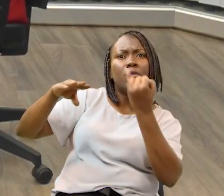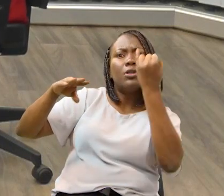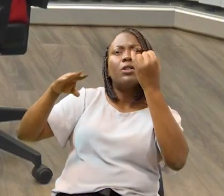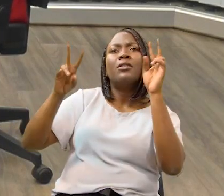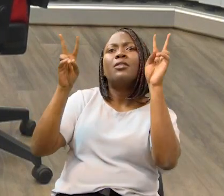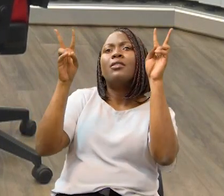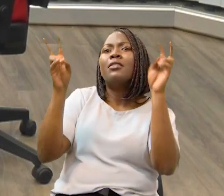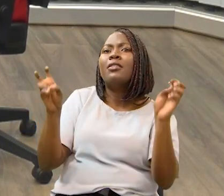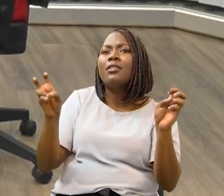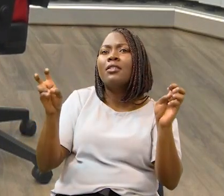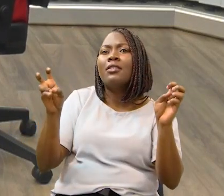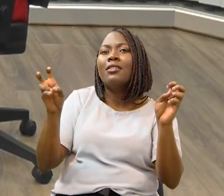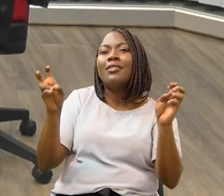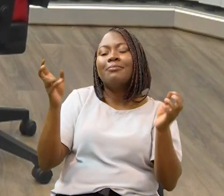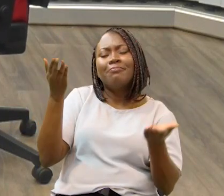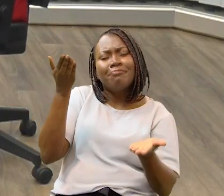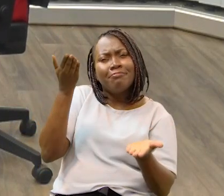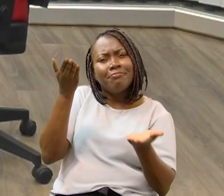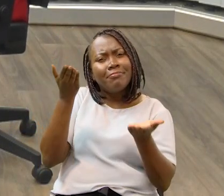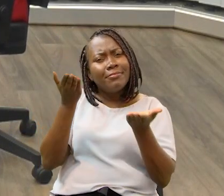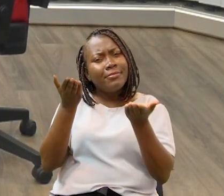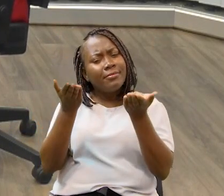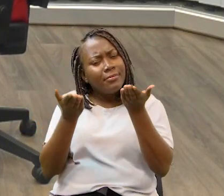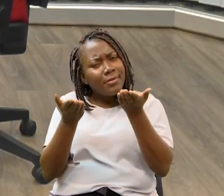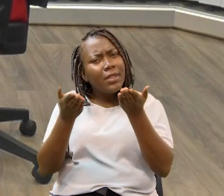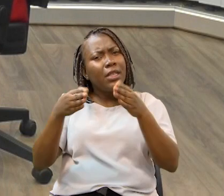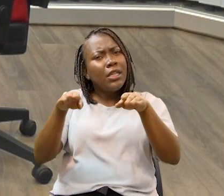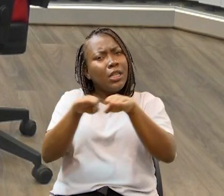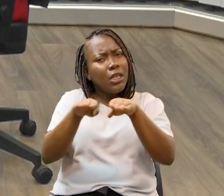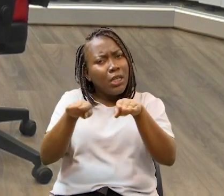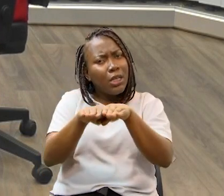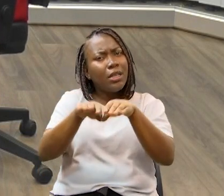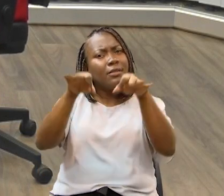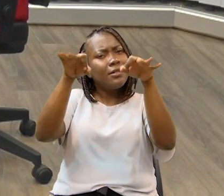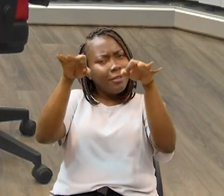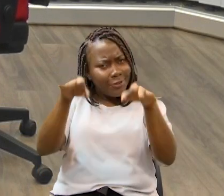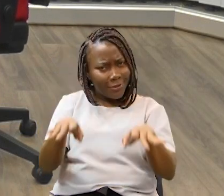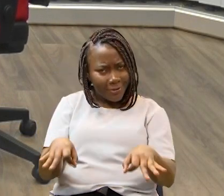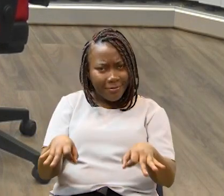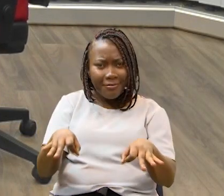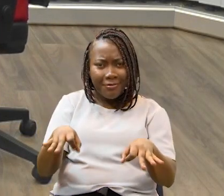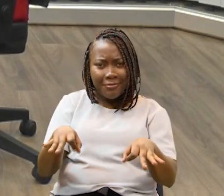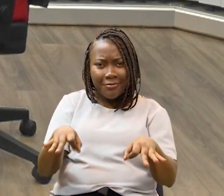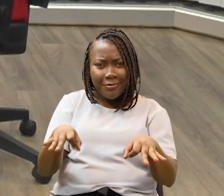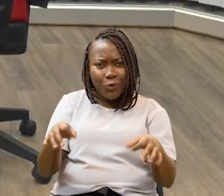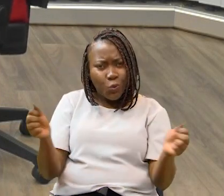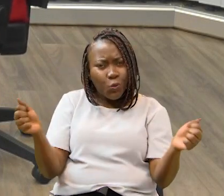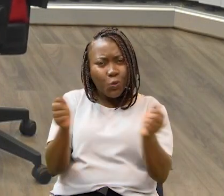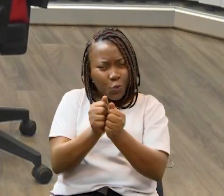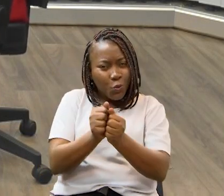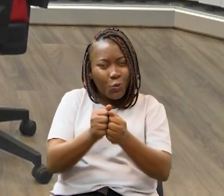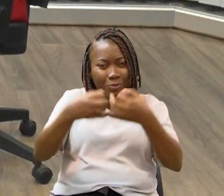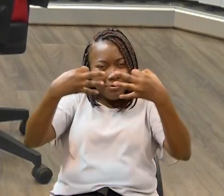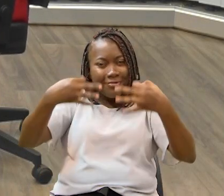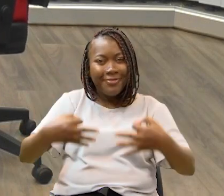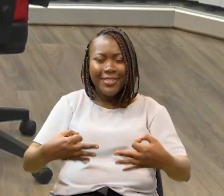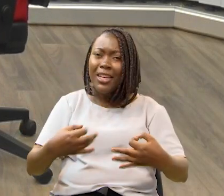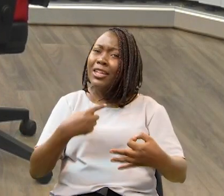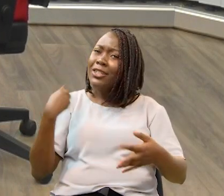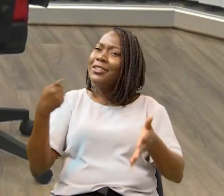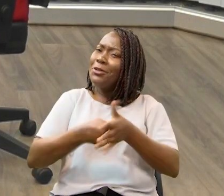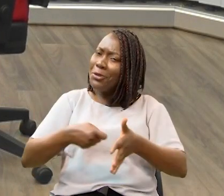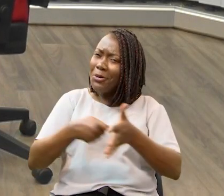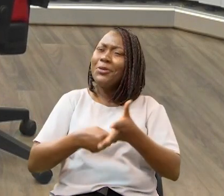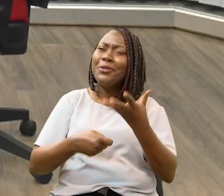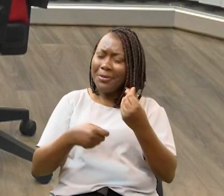aí de vamos equiparar, vamos deixar tudo igual, vamos deixar tudo certinho, né? Tudo junto conforme tem que ser. A gente lutou